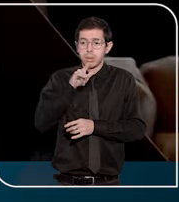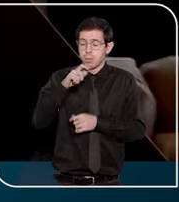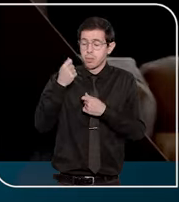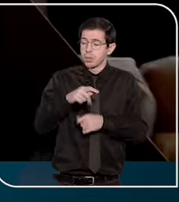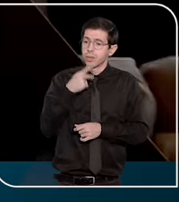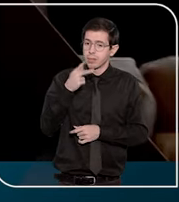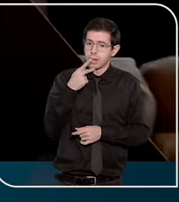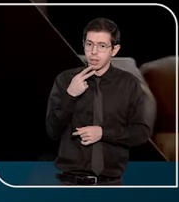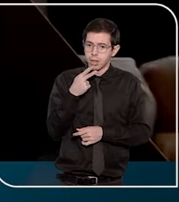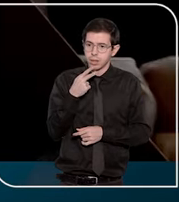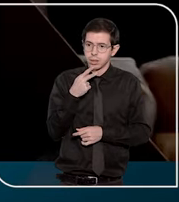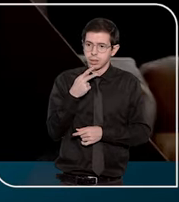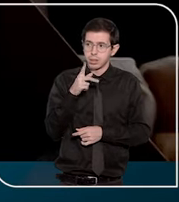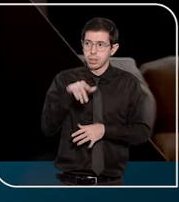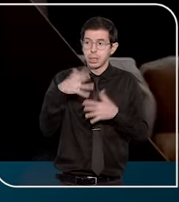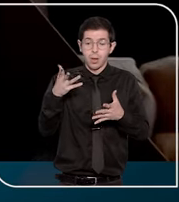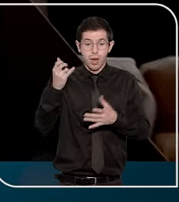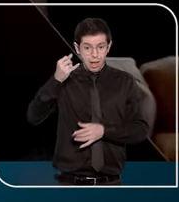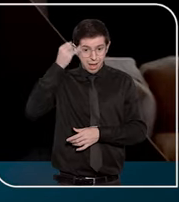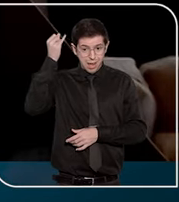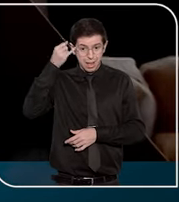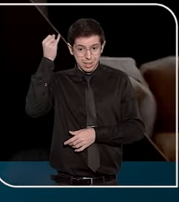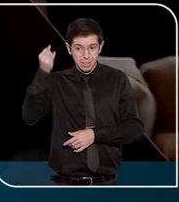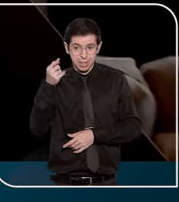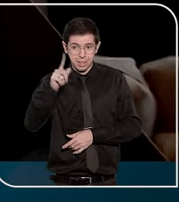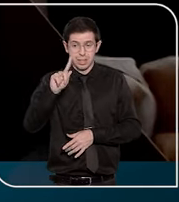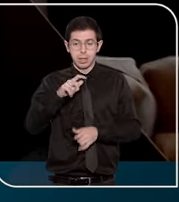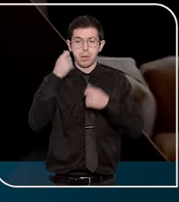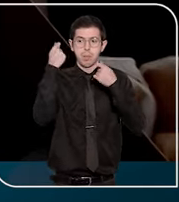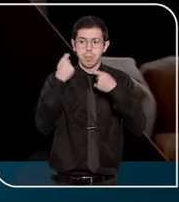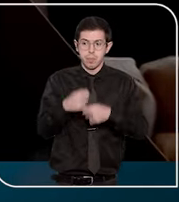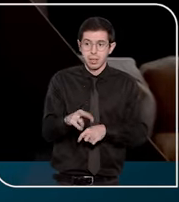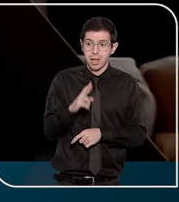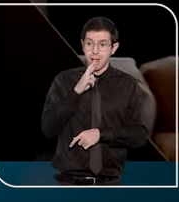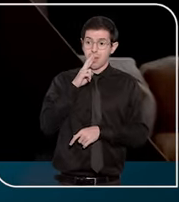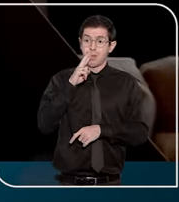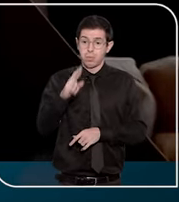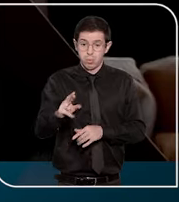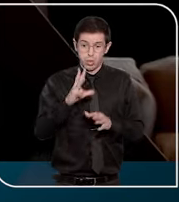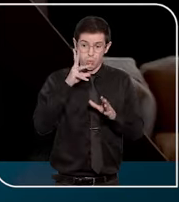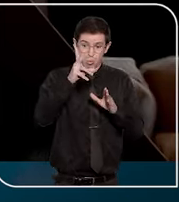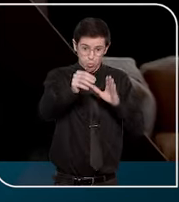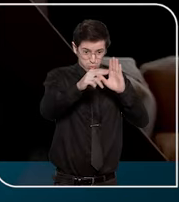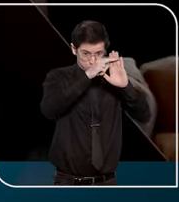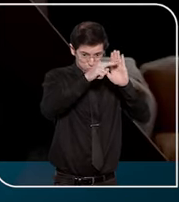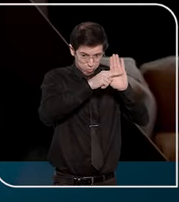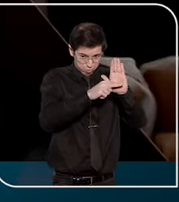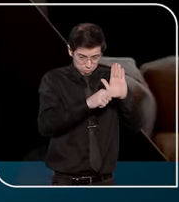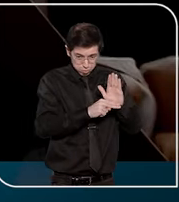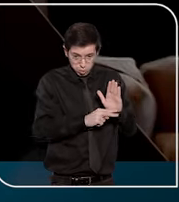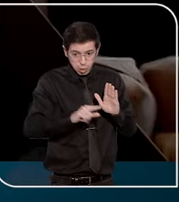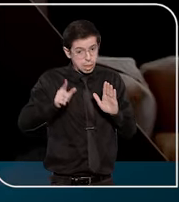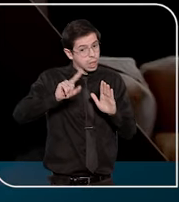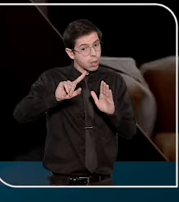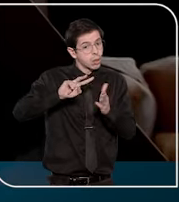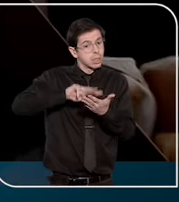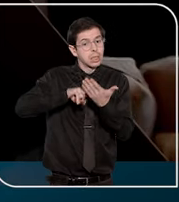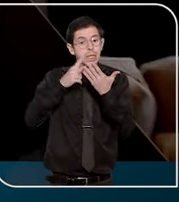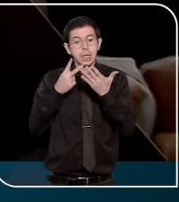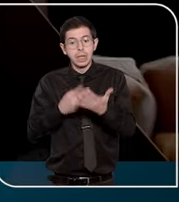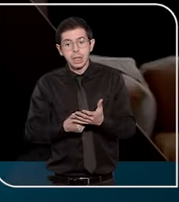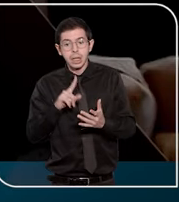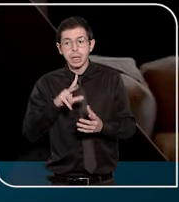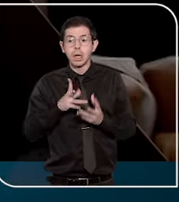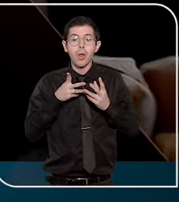assim, a ideia de você não ter que responder a todas as alegações não significa que não